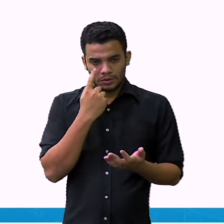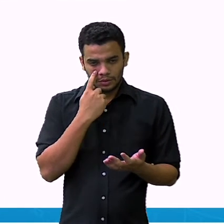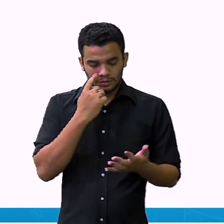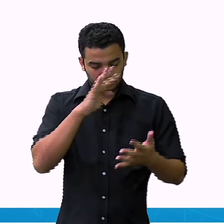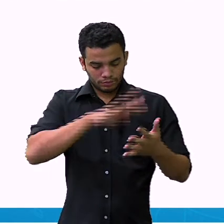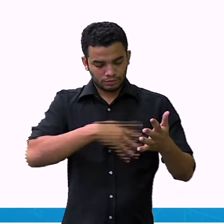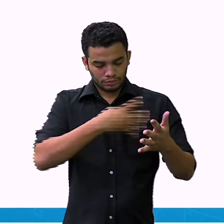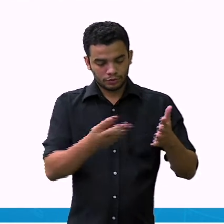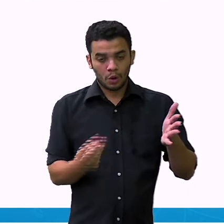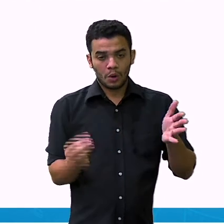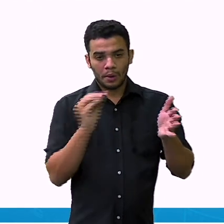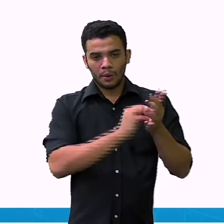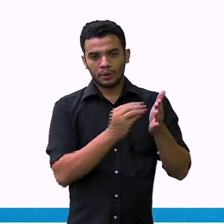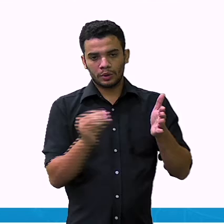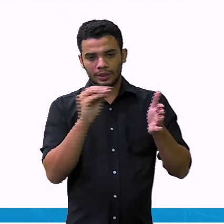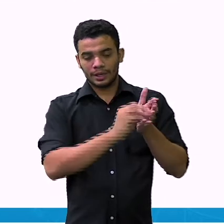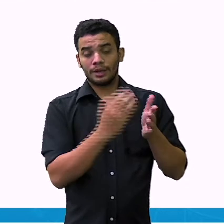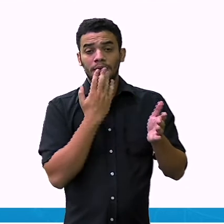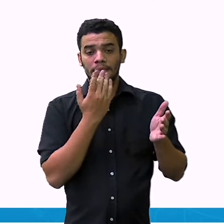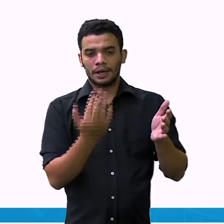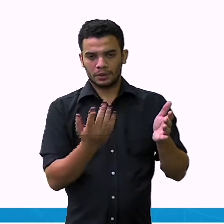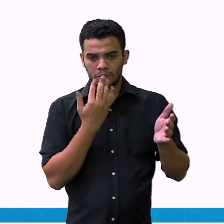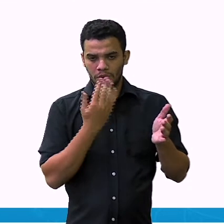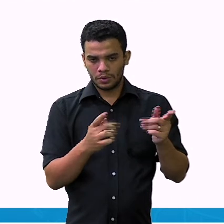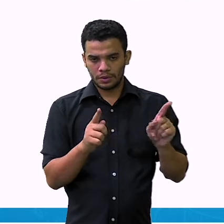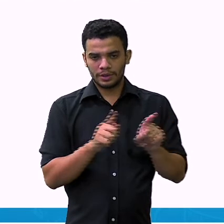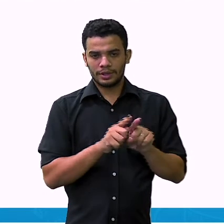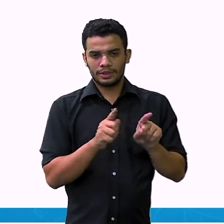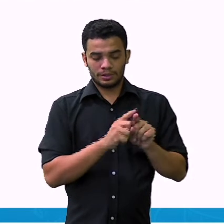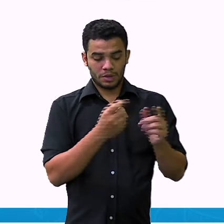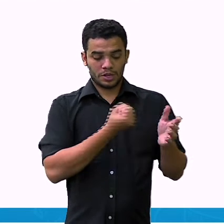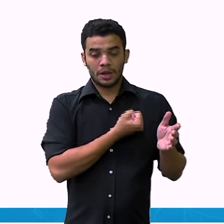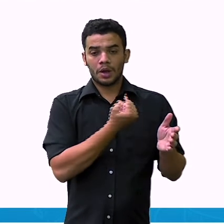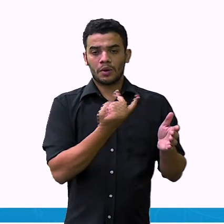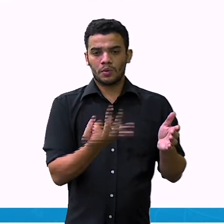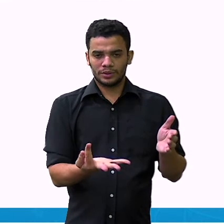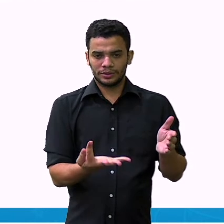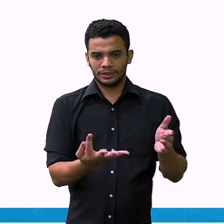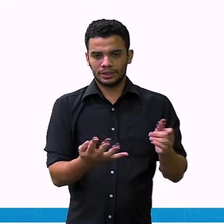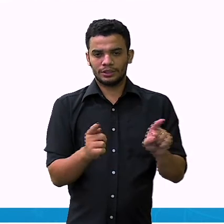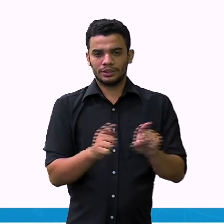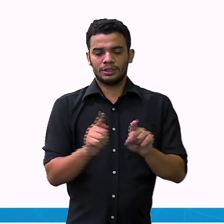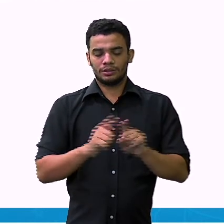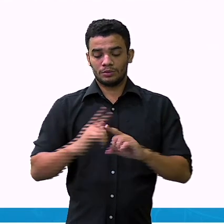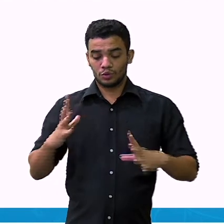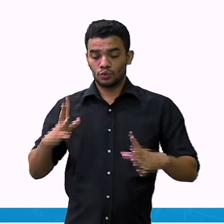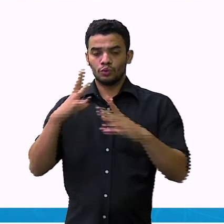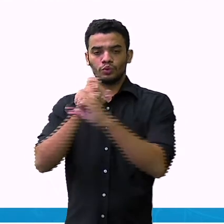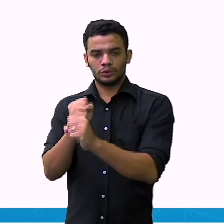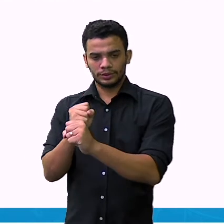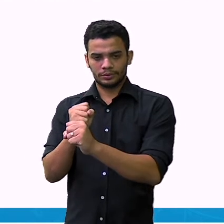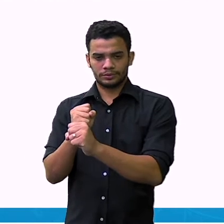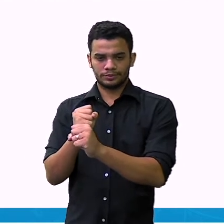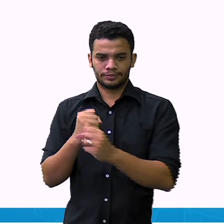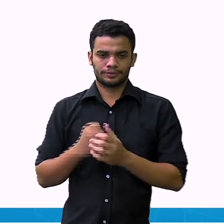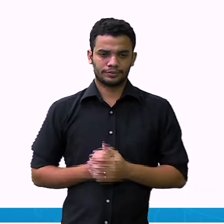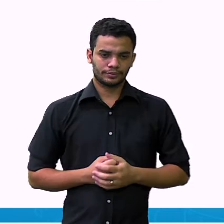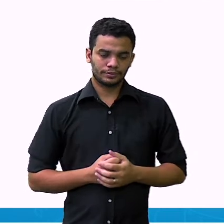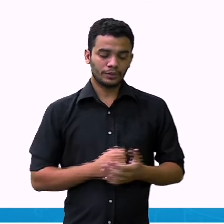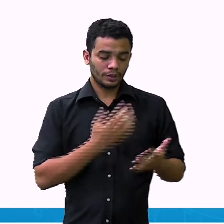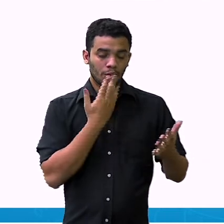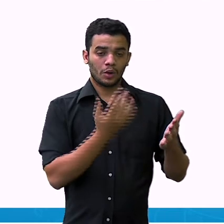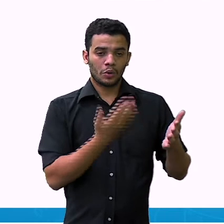de desenhos. Nós temos carros na cor amarelo, cinzento, branco e